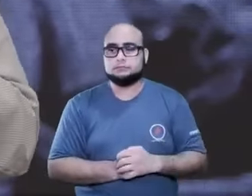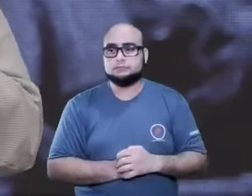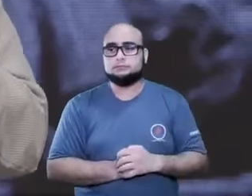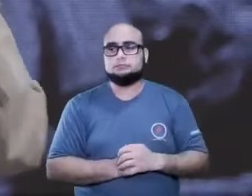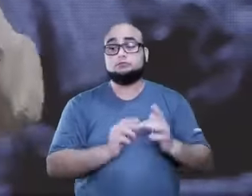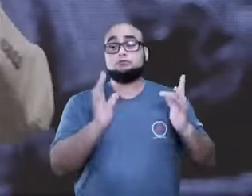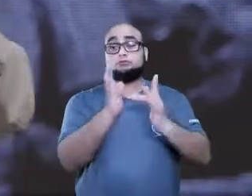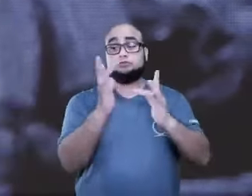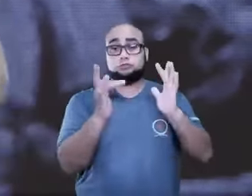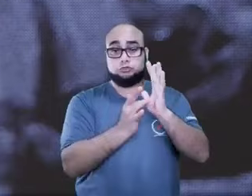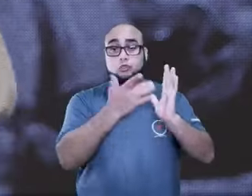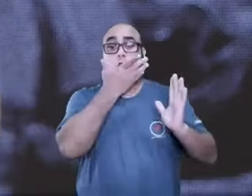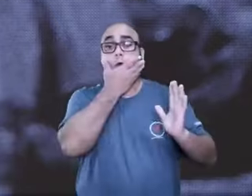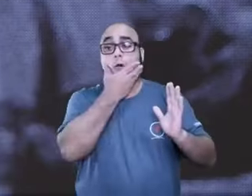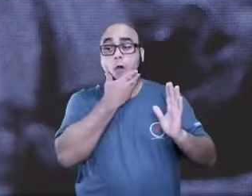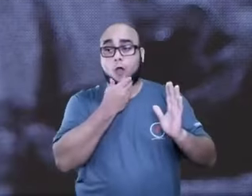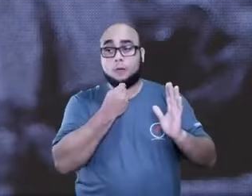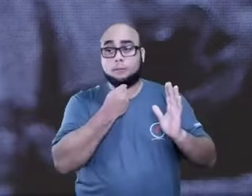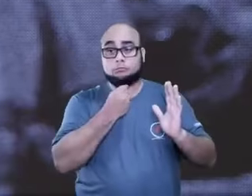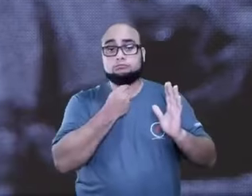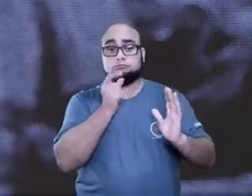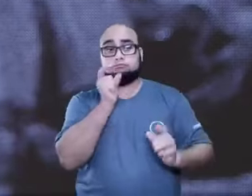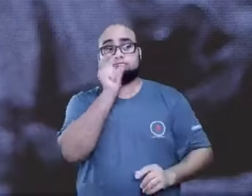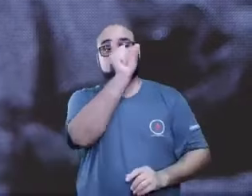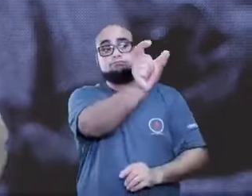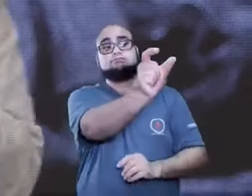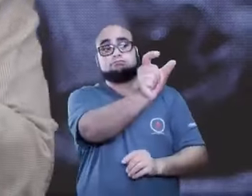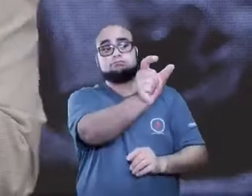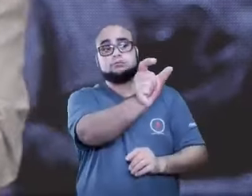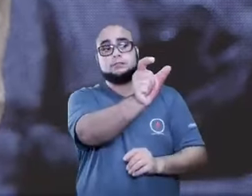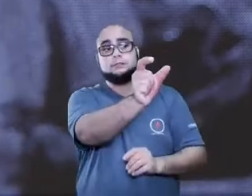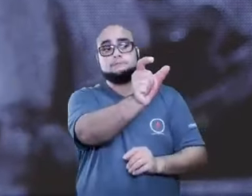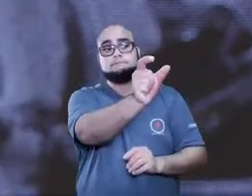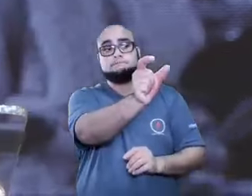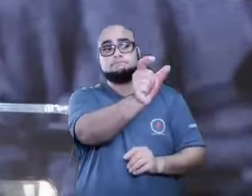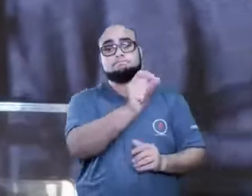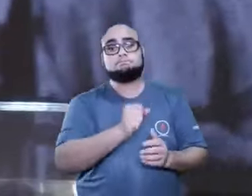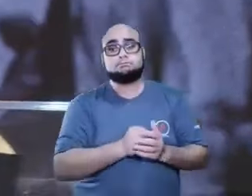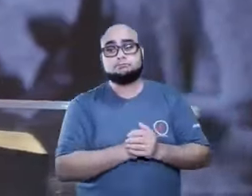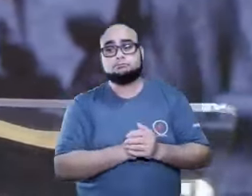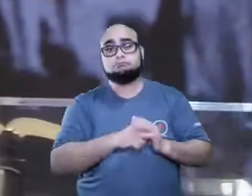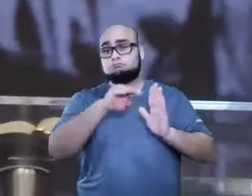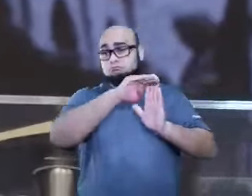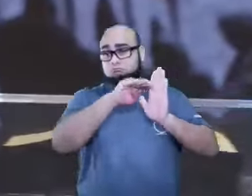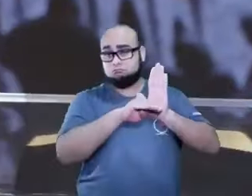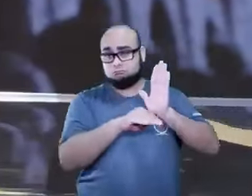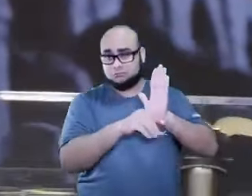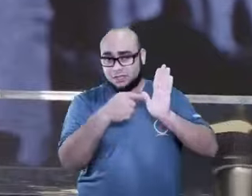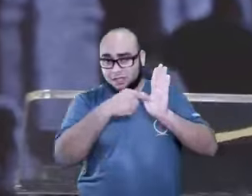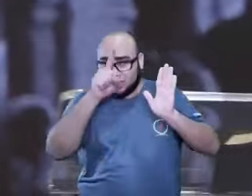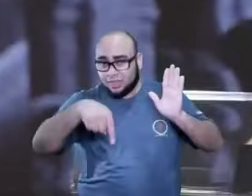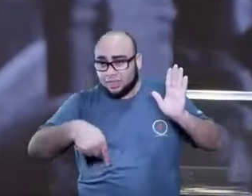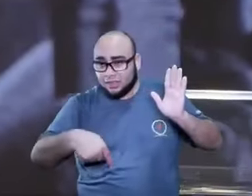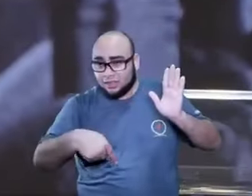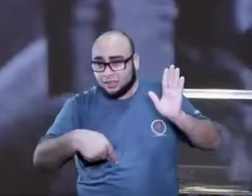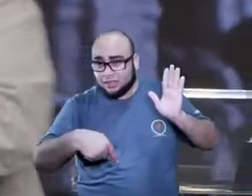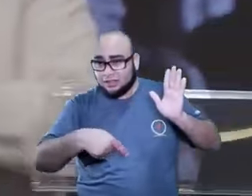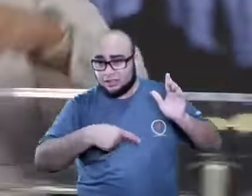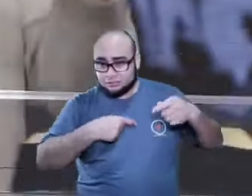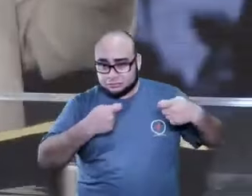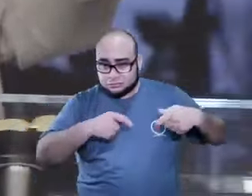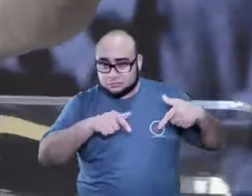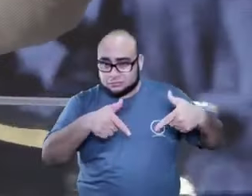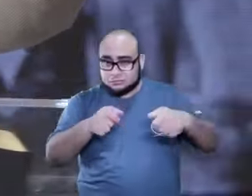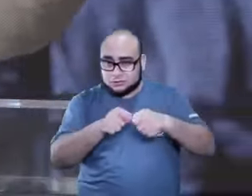20 é esta. Ele, porém, respondendo, lhe disse: ah, é essa a lista? É isso que eu tenho que fazer